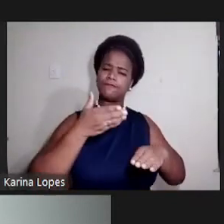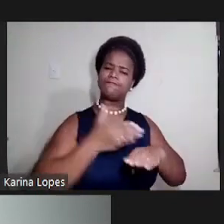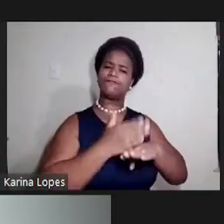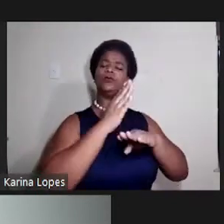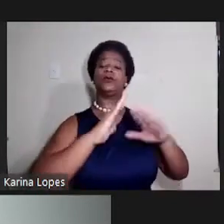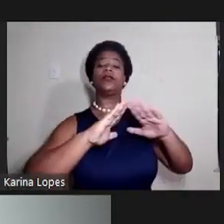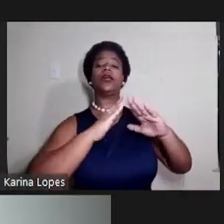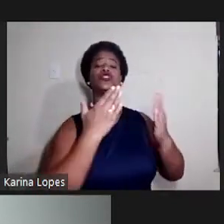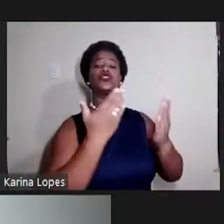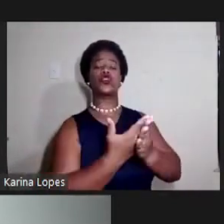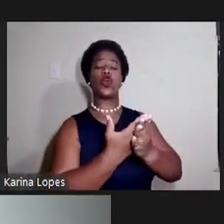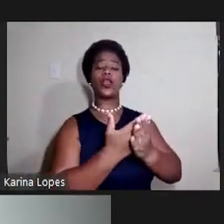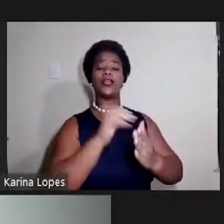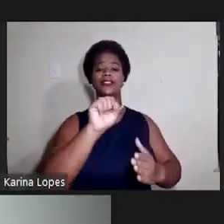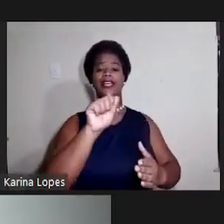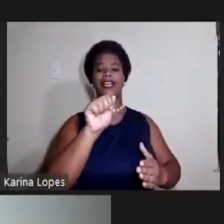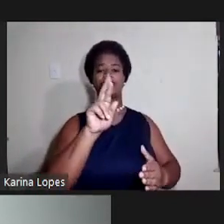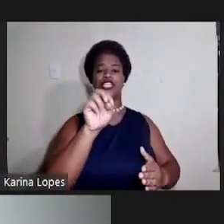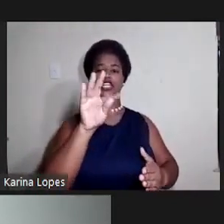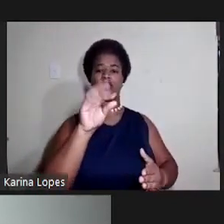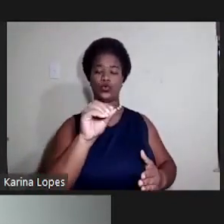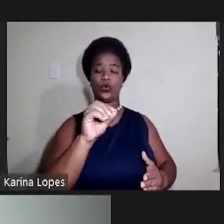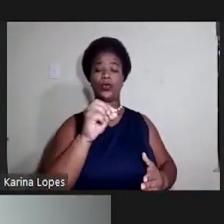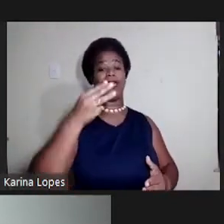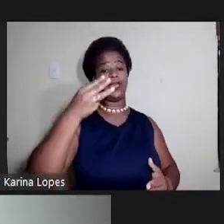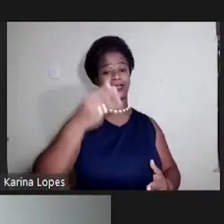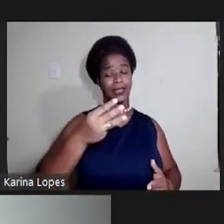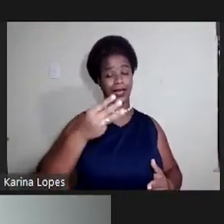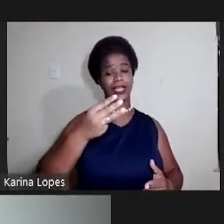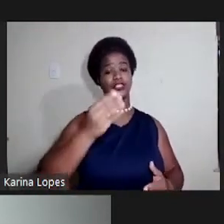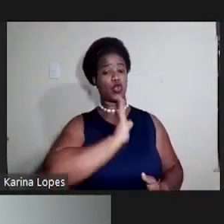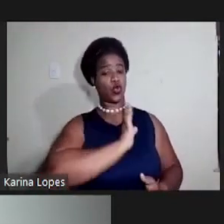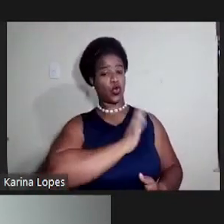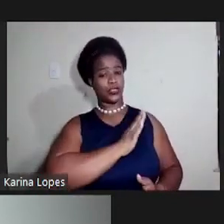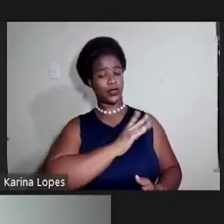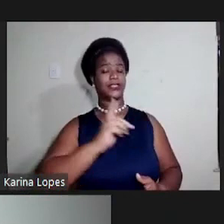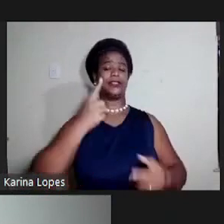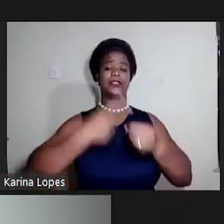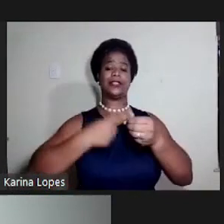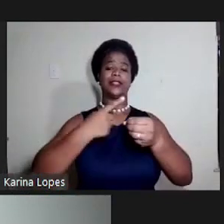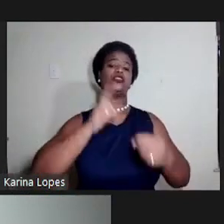Sargento das Armas em Três Corações, Minas Gerais, em